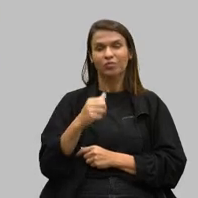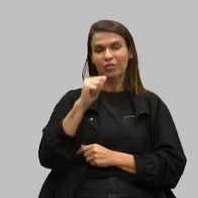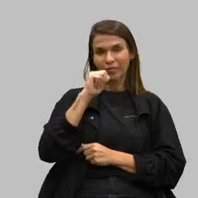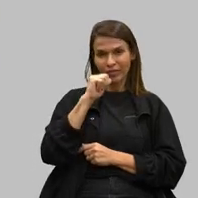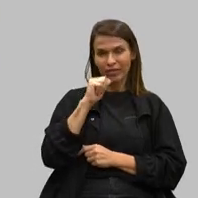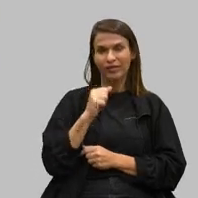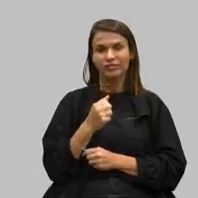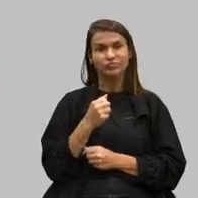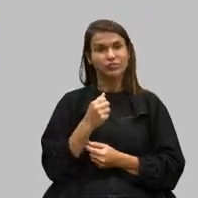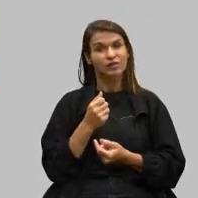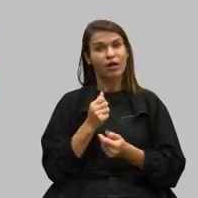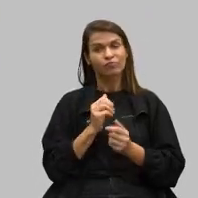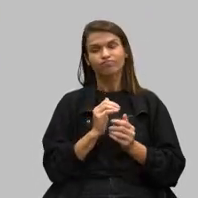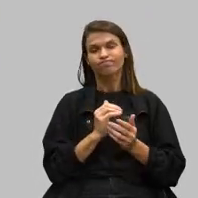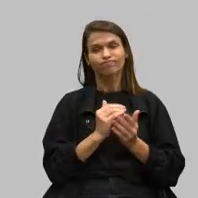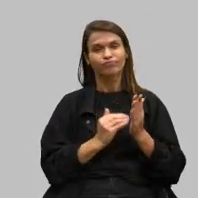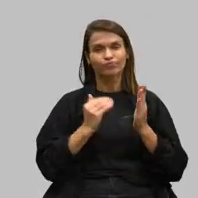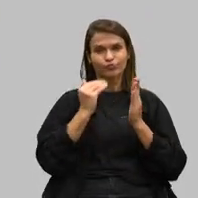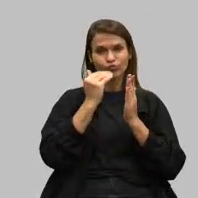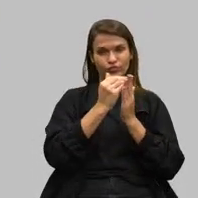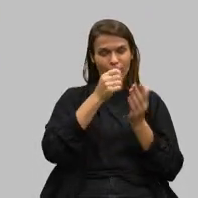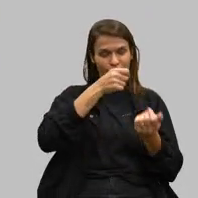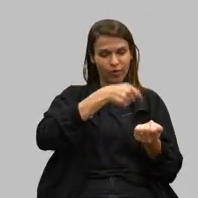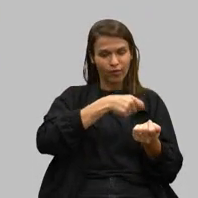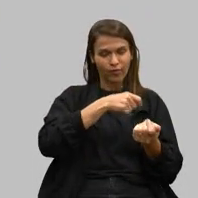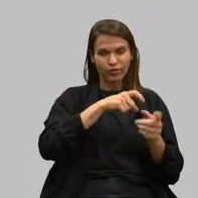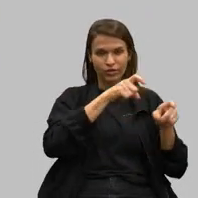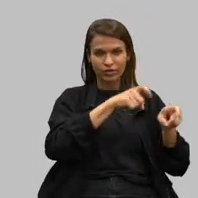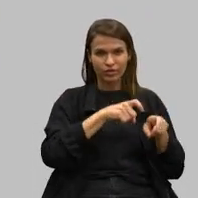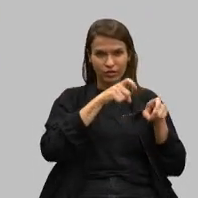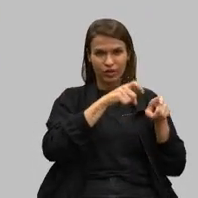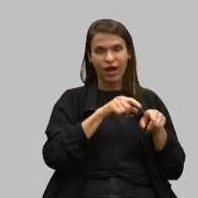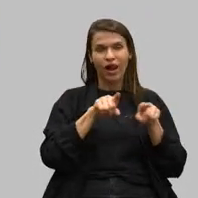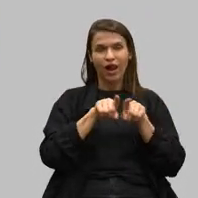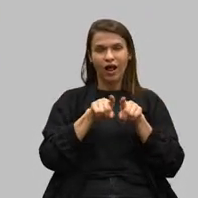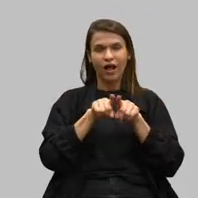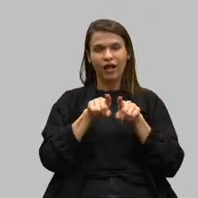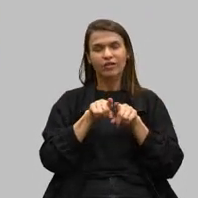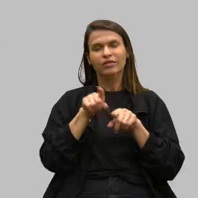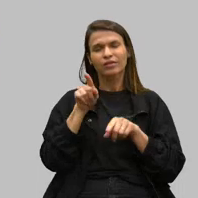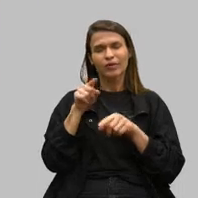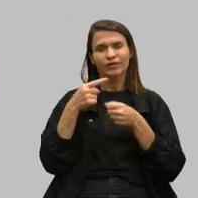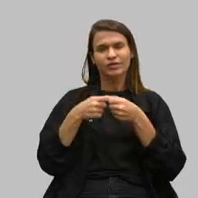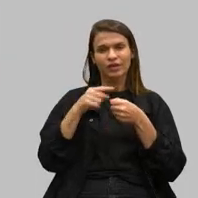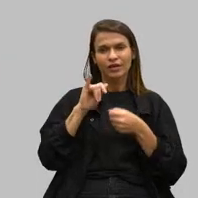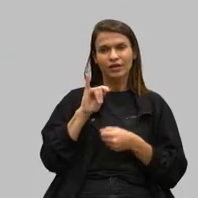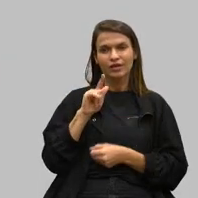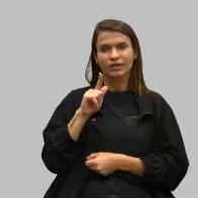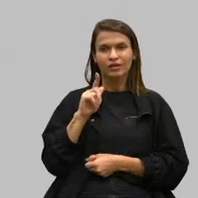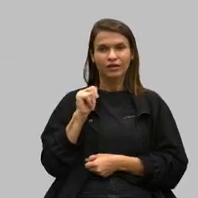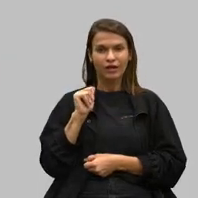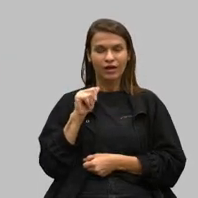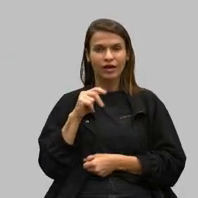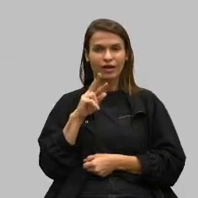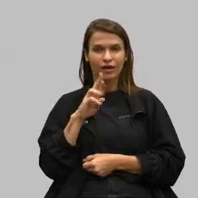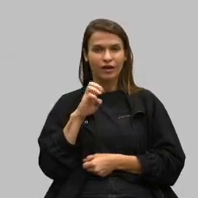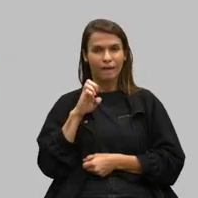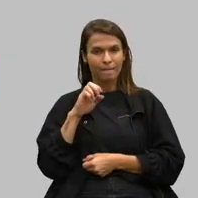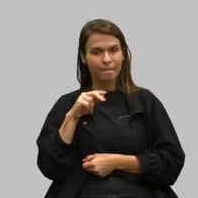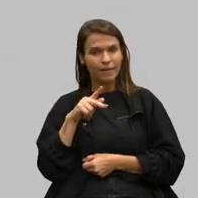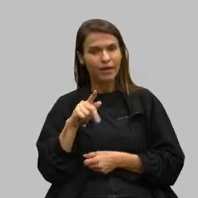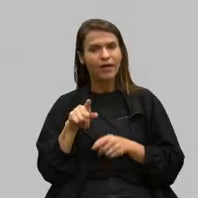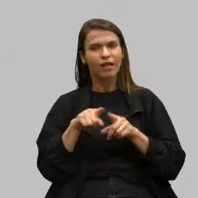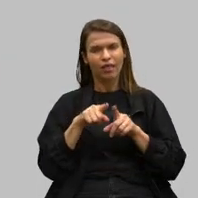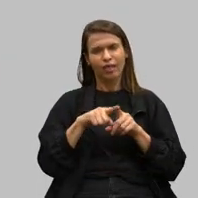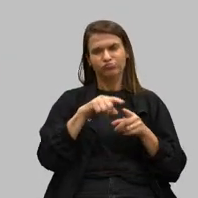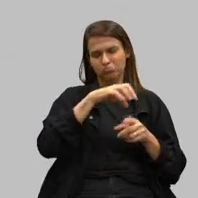aumentando hemodiálise no interior e Garapé vai ter hemodiálise na região metropolitana, dependendo menos de Betim. Nós temos Vespasiano, que vai ter,